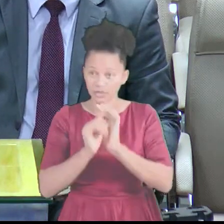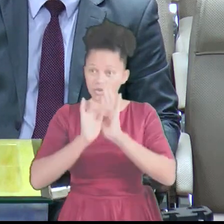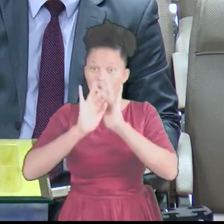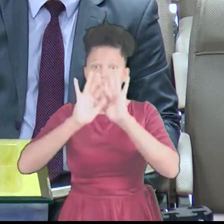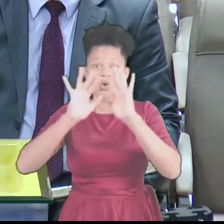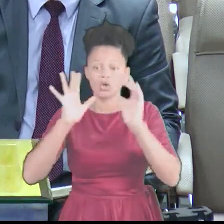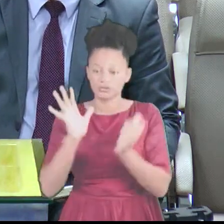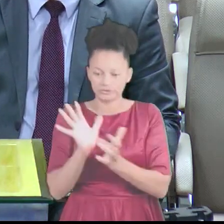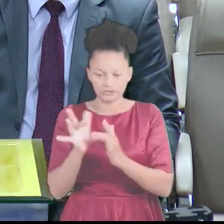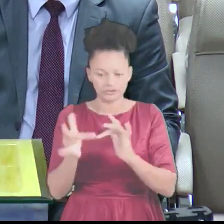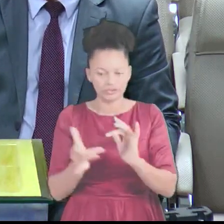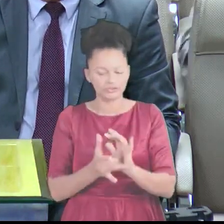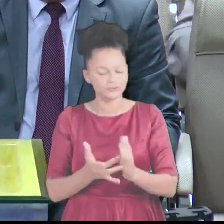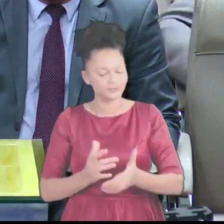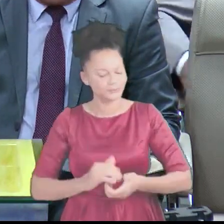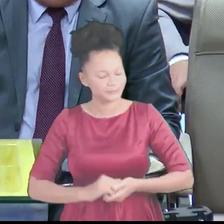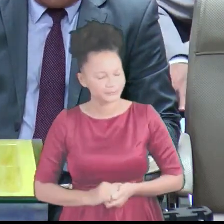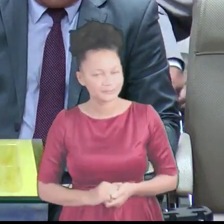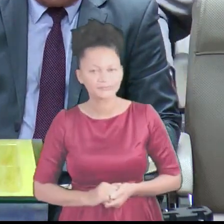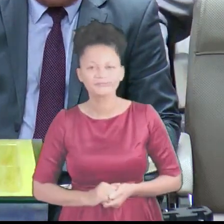Glória a Jesus.